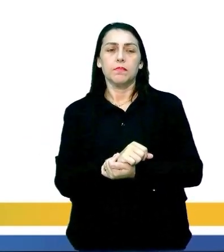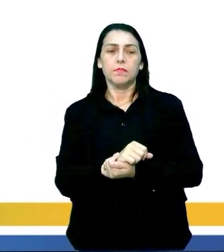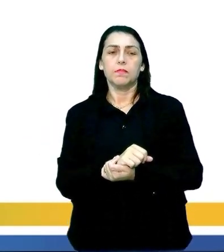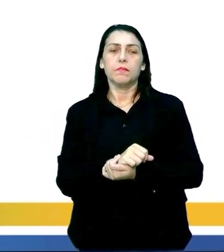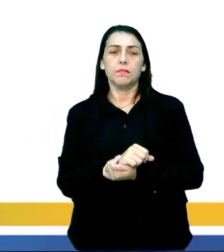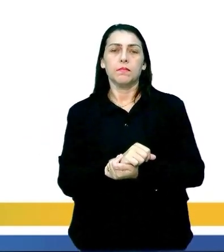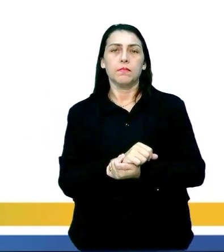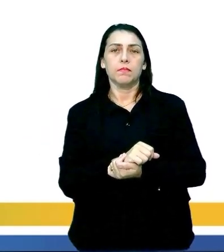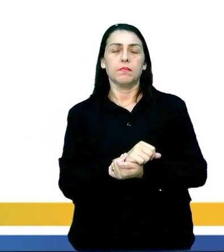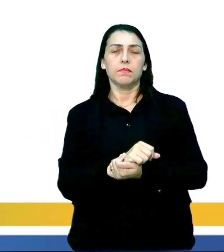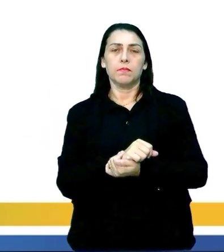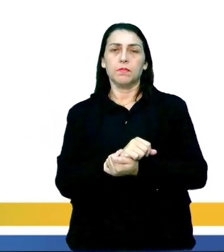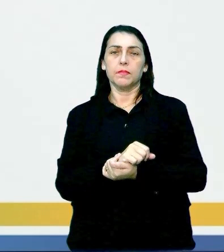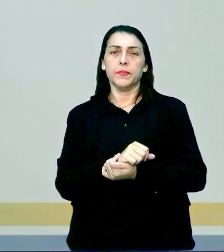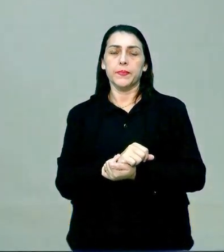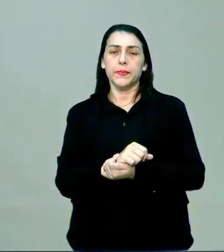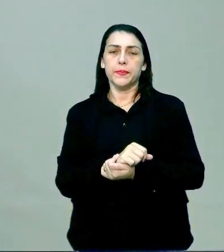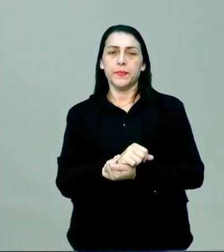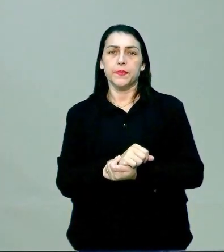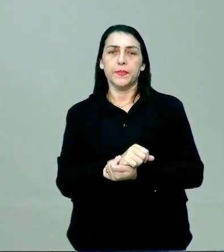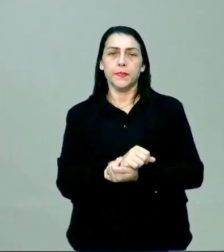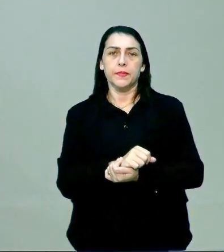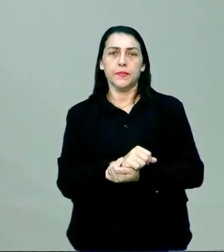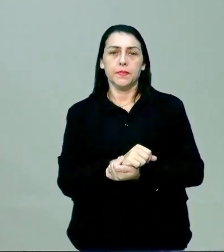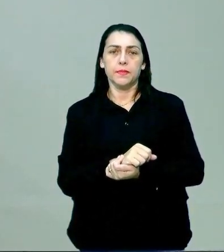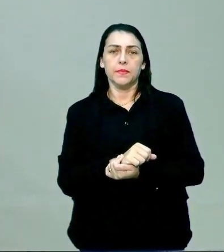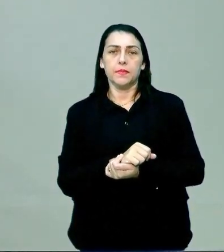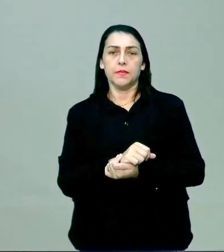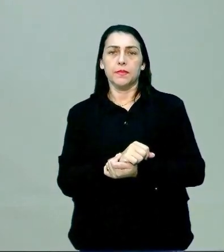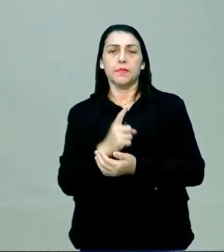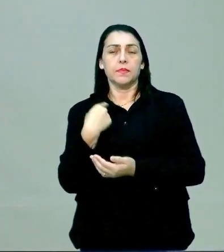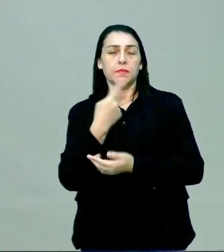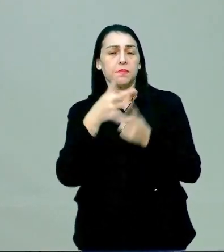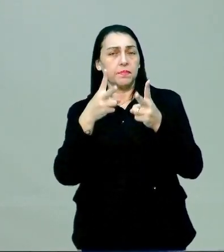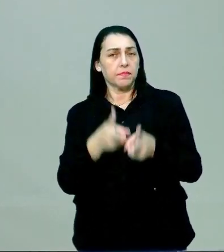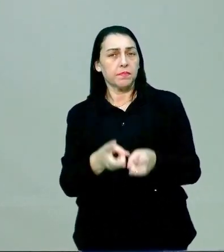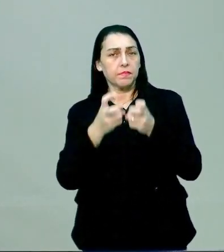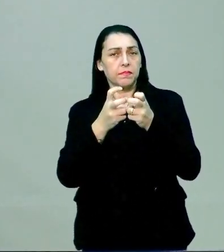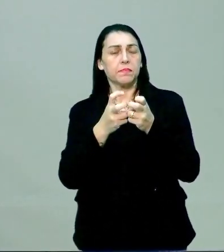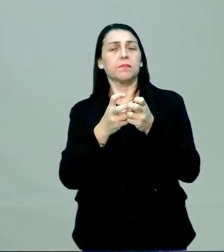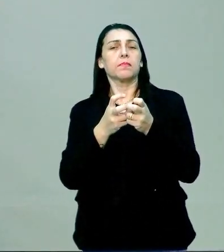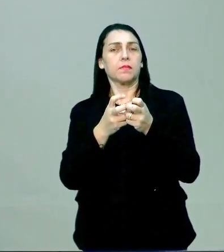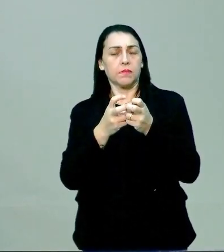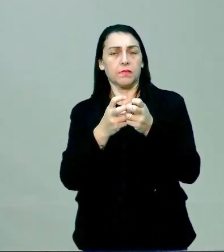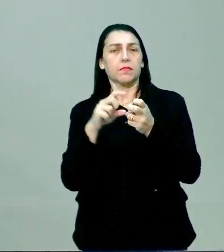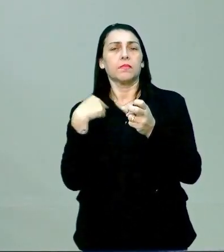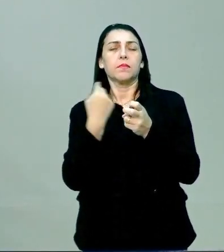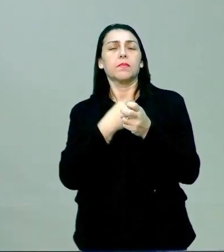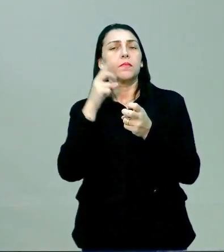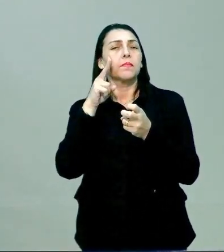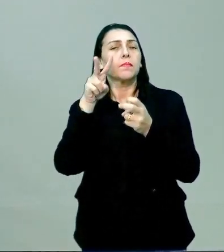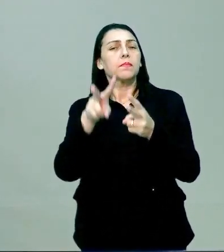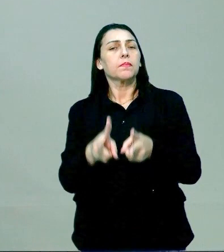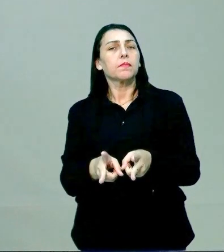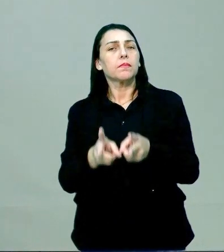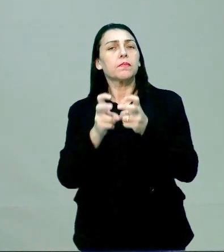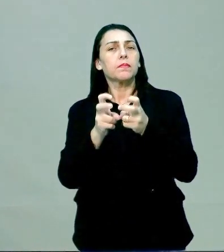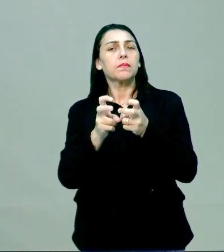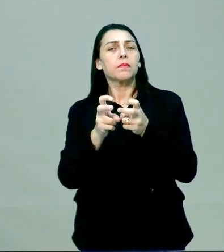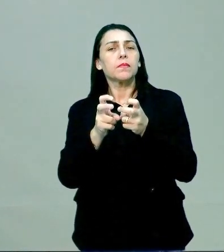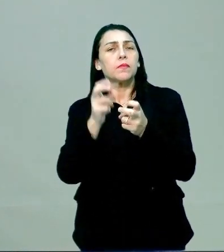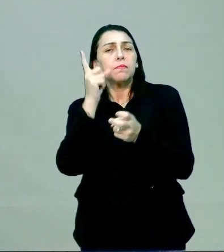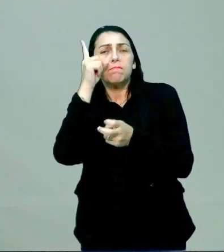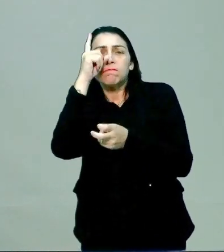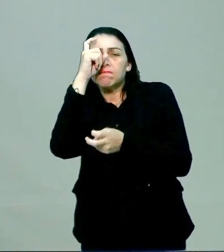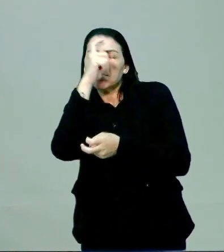igual a 84 minutos. Pessoal, quando a gente observa nesse ponto, a gente vê que não é